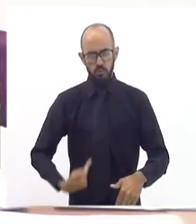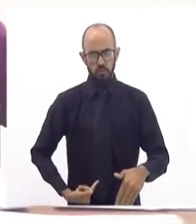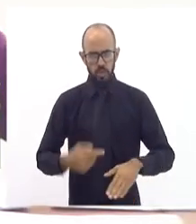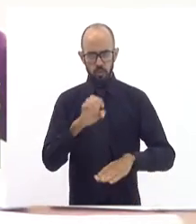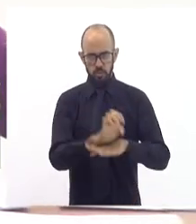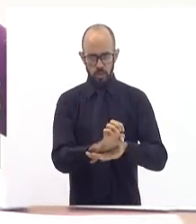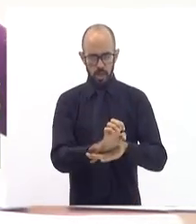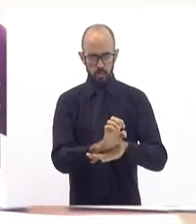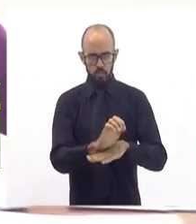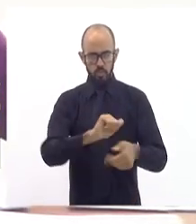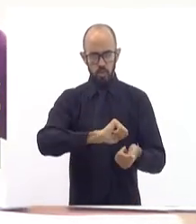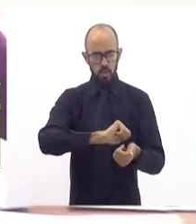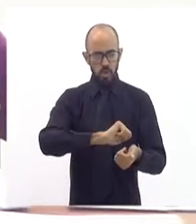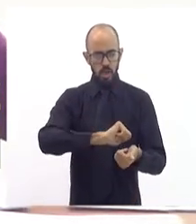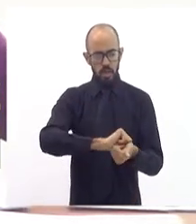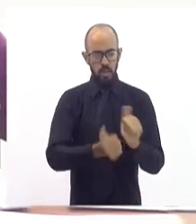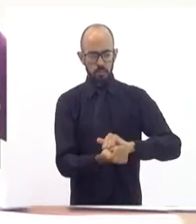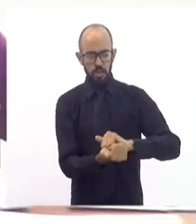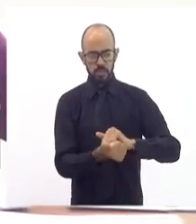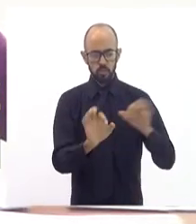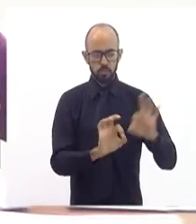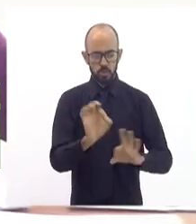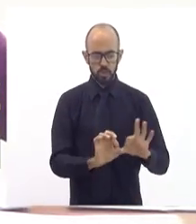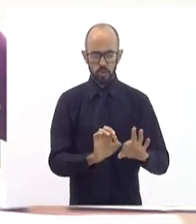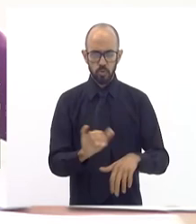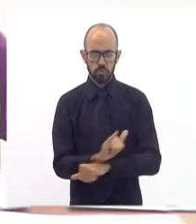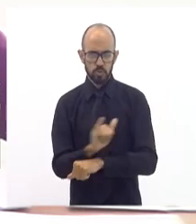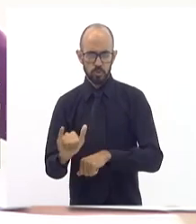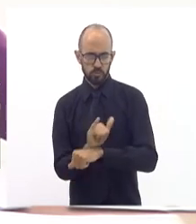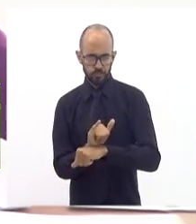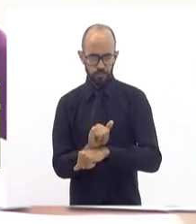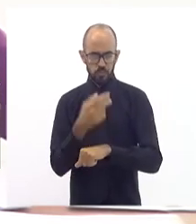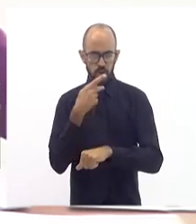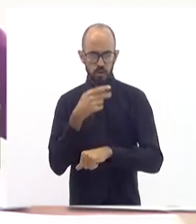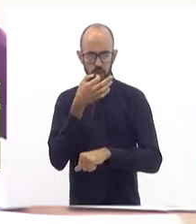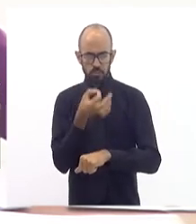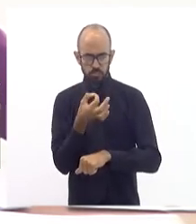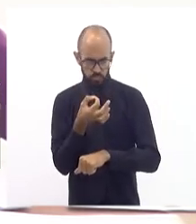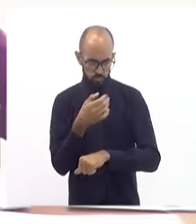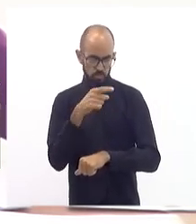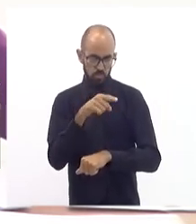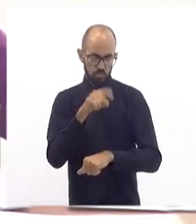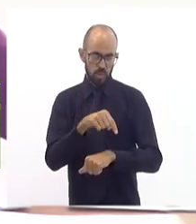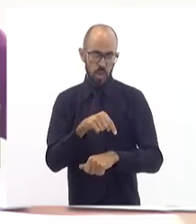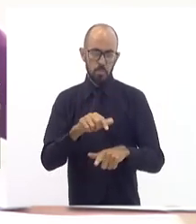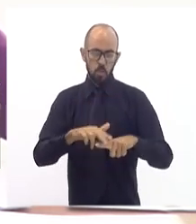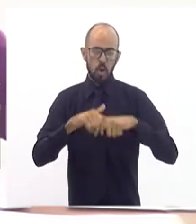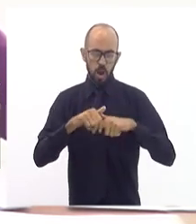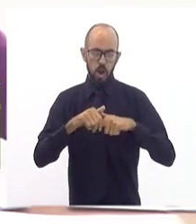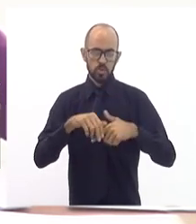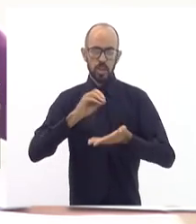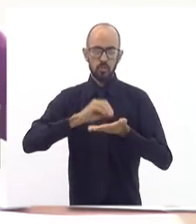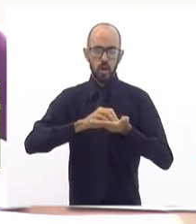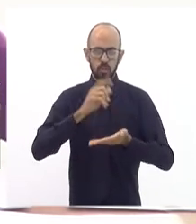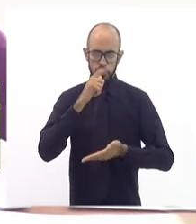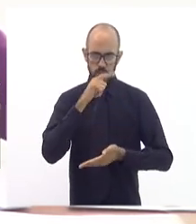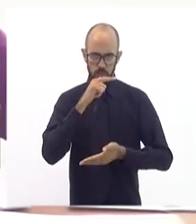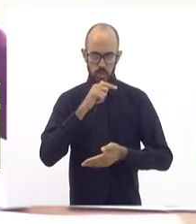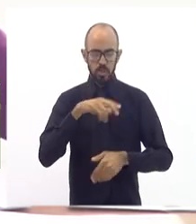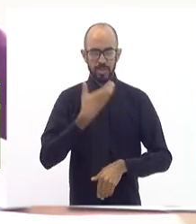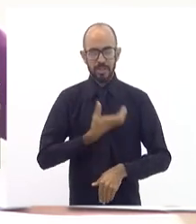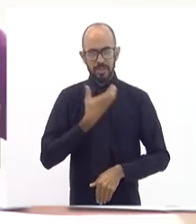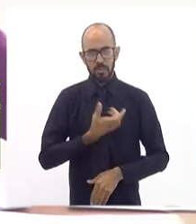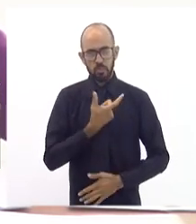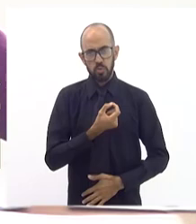enquadramento do projeto como estratégico utilizando como argumento enfrentamento das situações de escassez hídricas em dezembro de2001